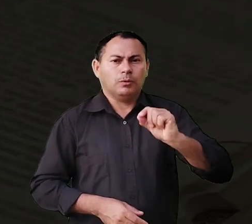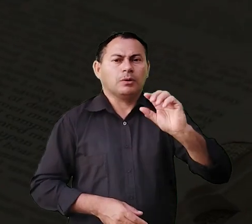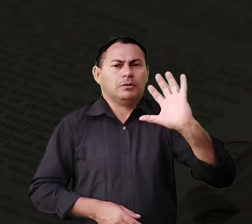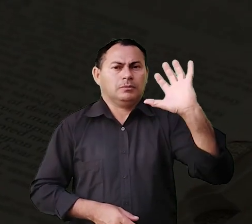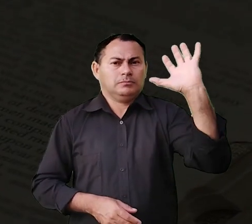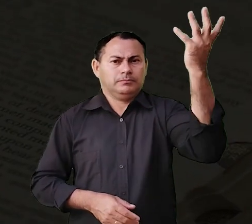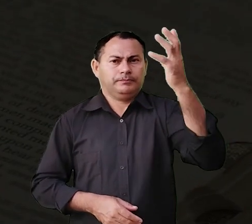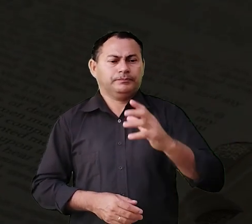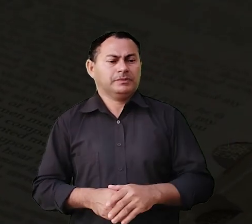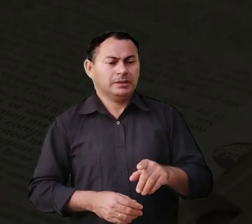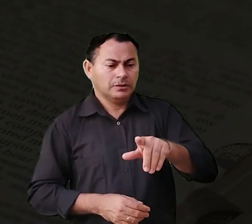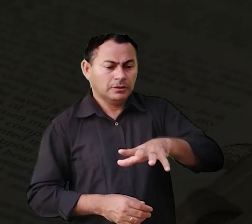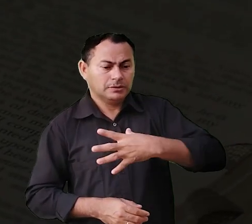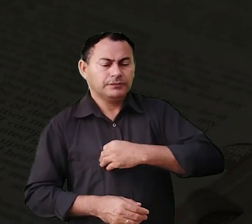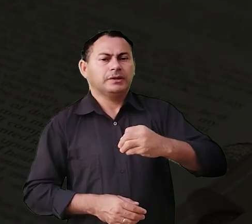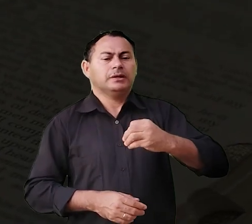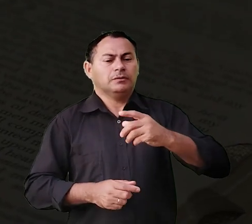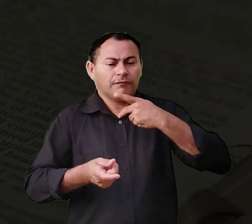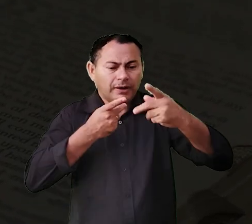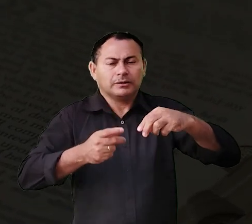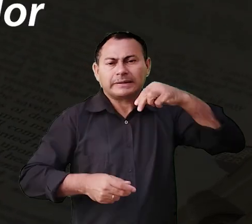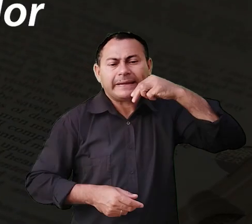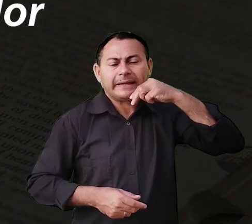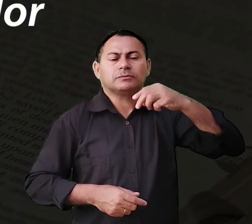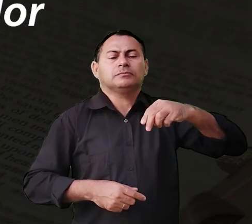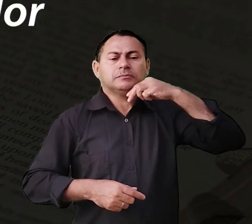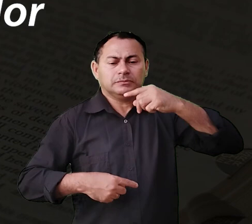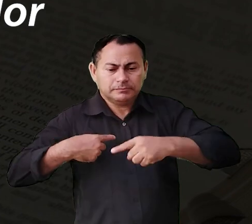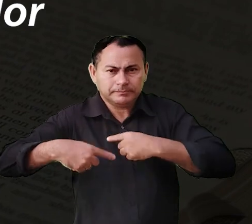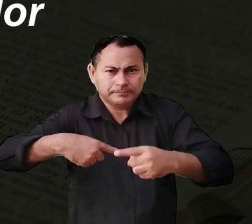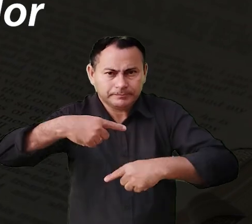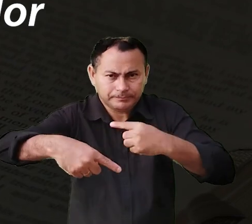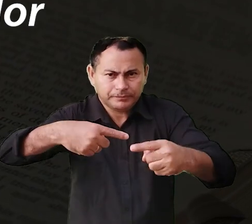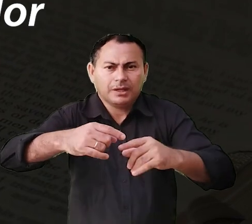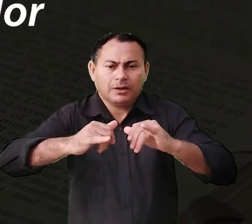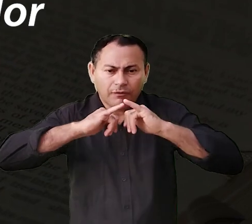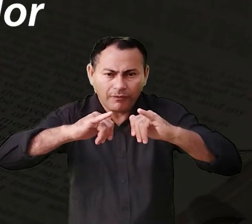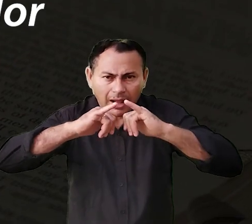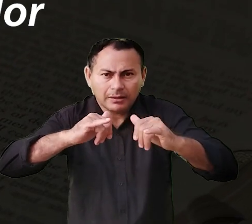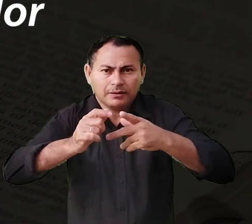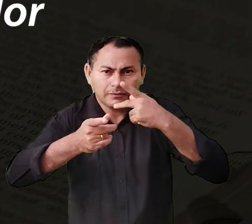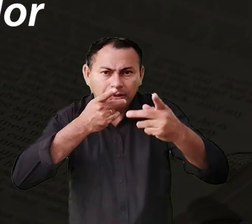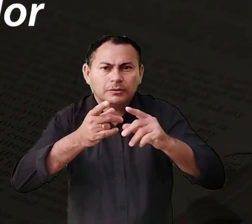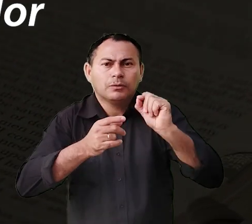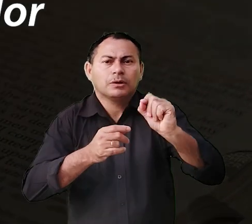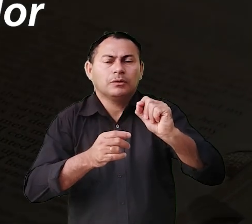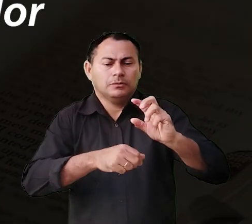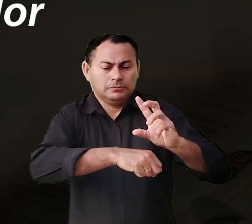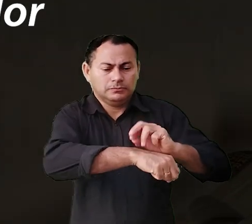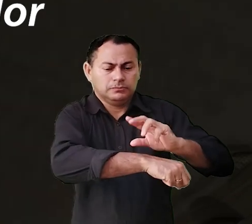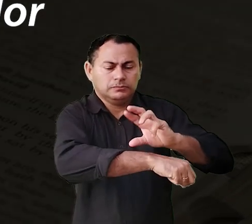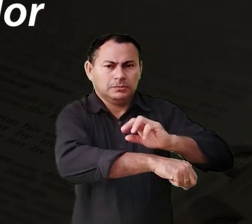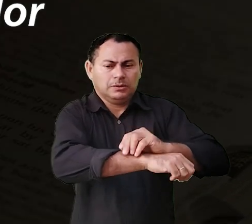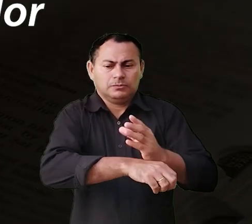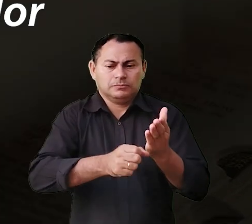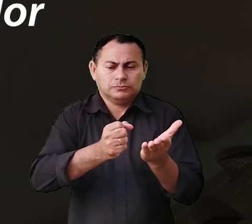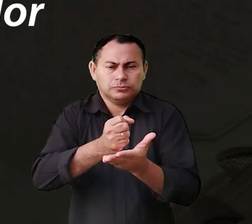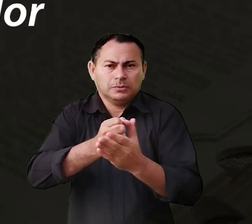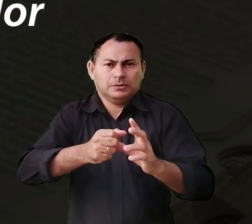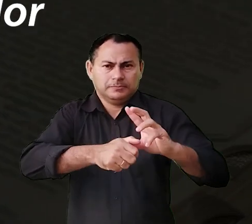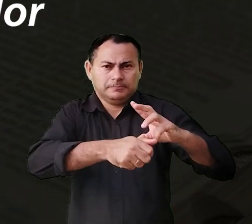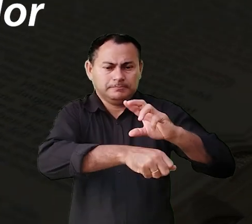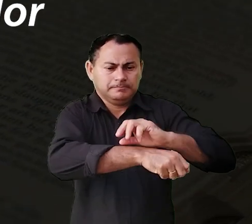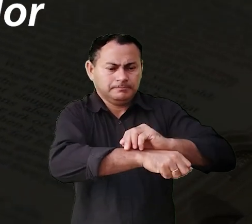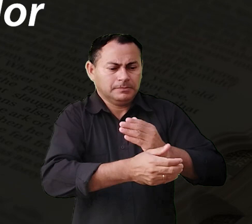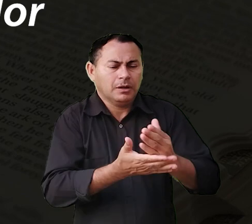seus filhos o que aconteceu e eles aos seus netos, e os seus netos à geração seguinte. O que o gafanhoto cortador